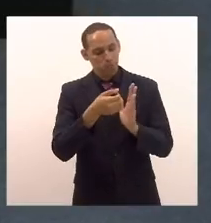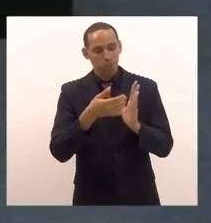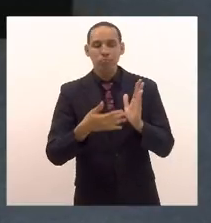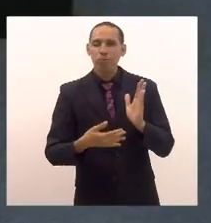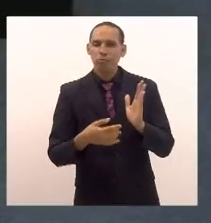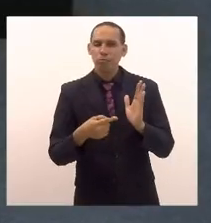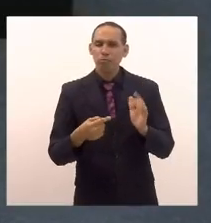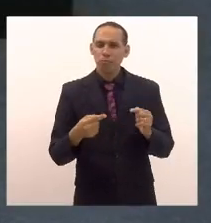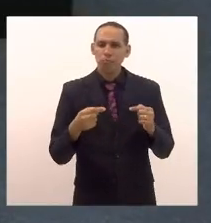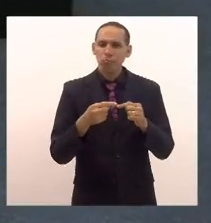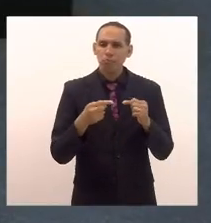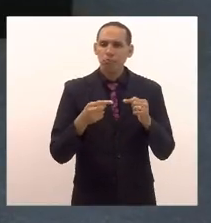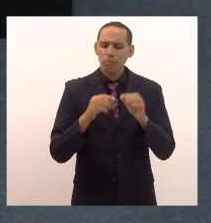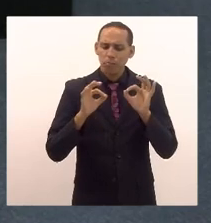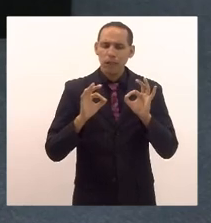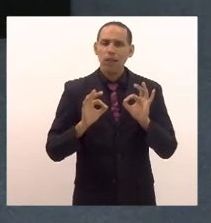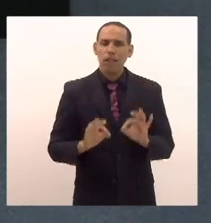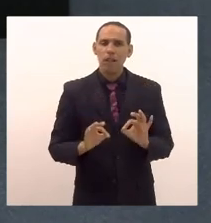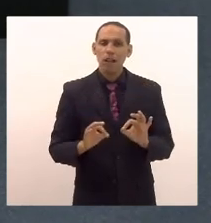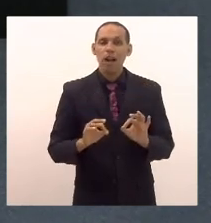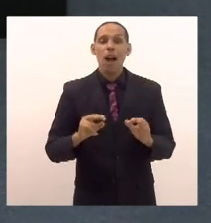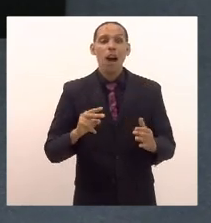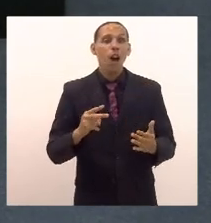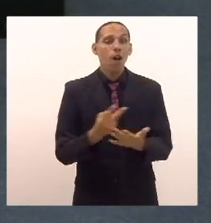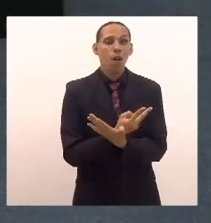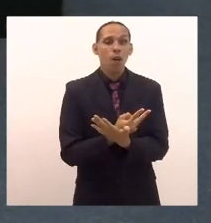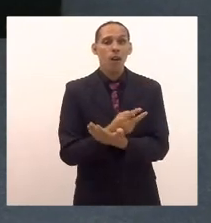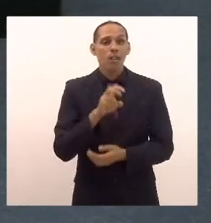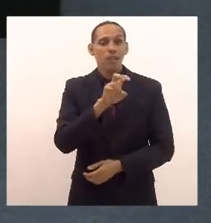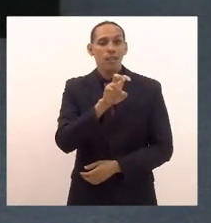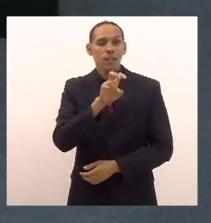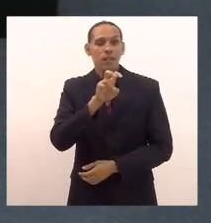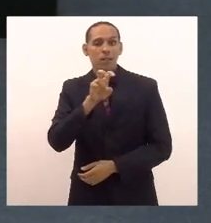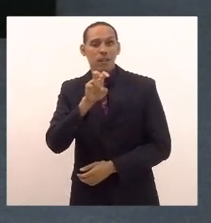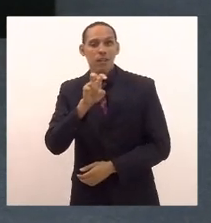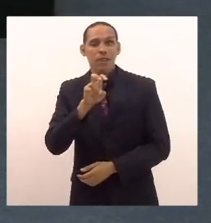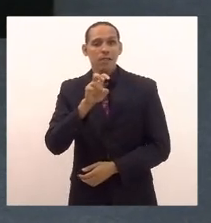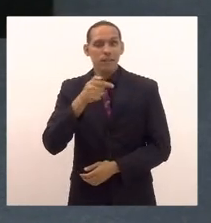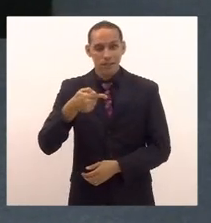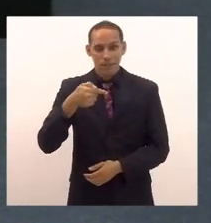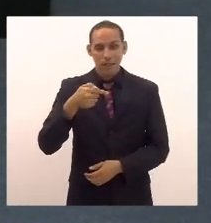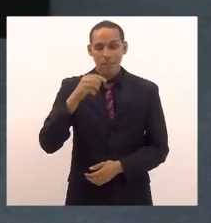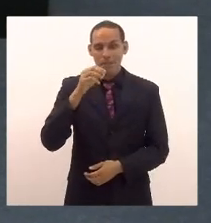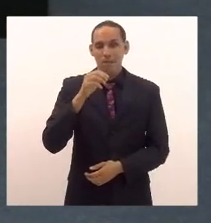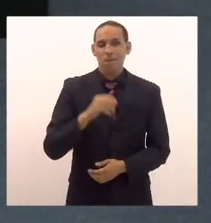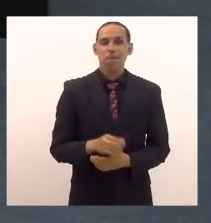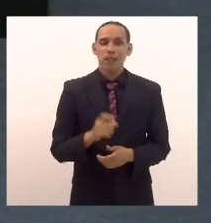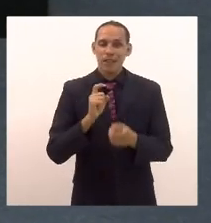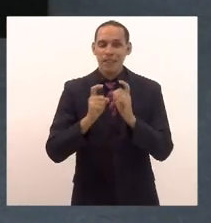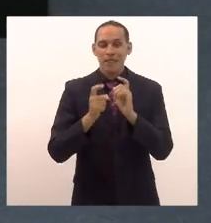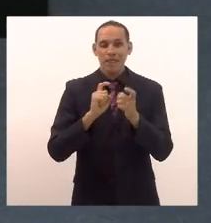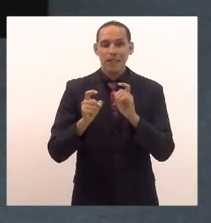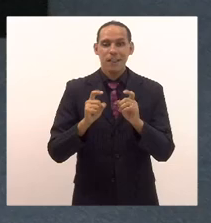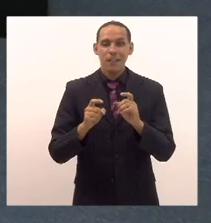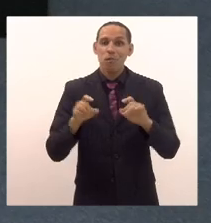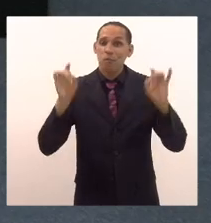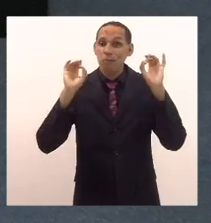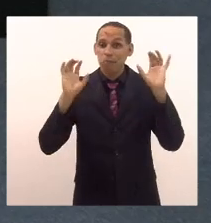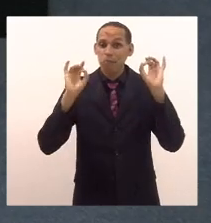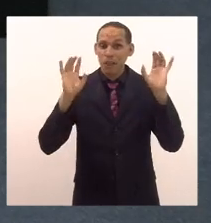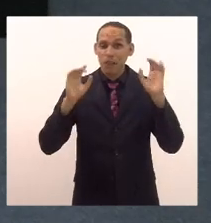com exatidão o ocorrido na 57ª sessão extraordinária